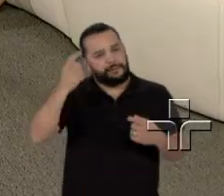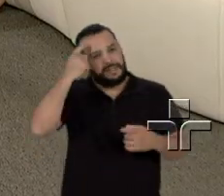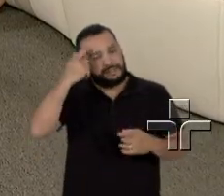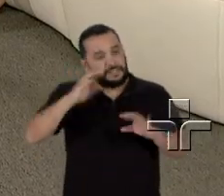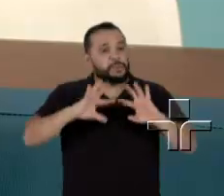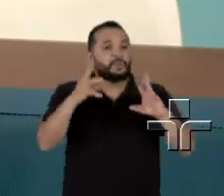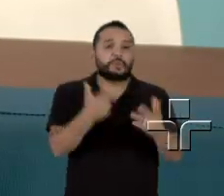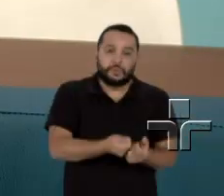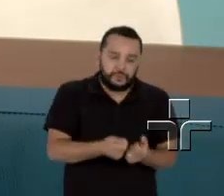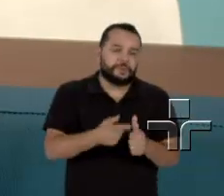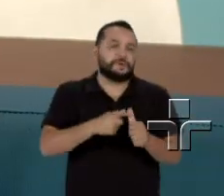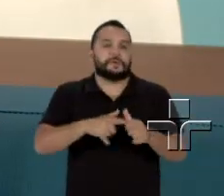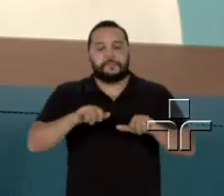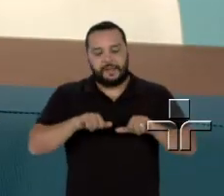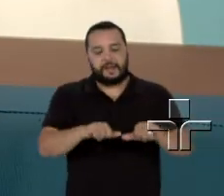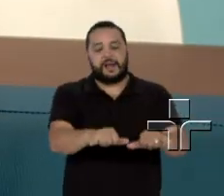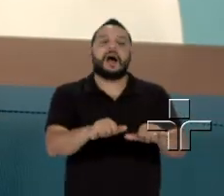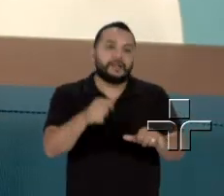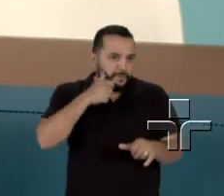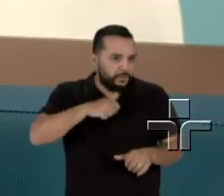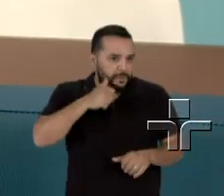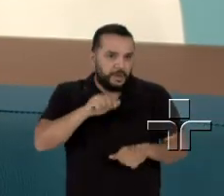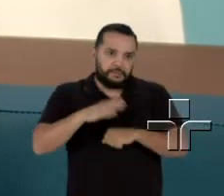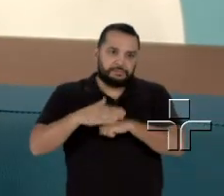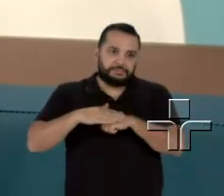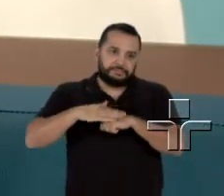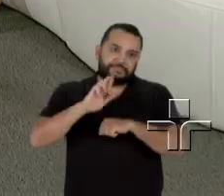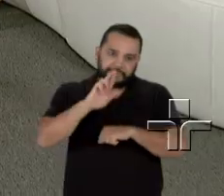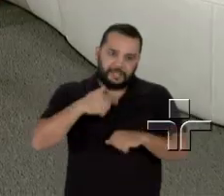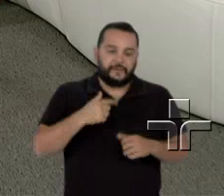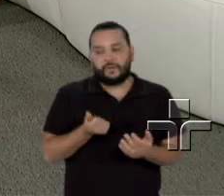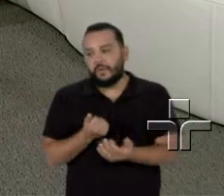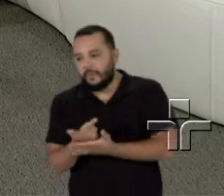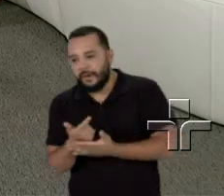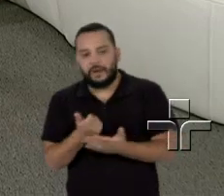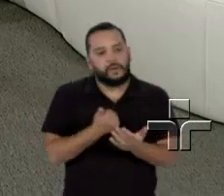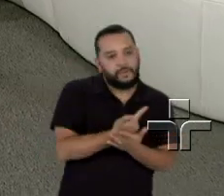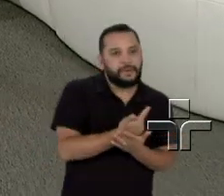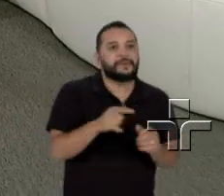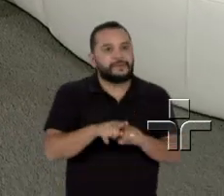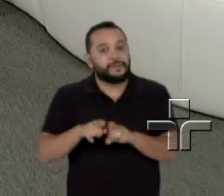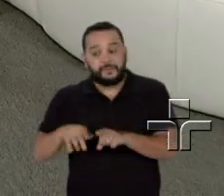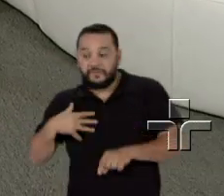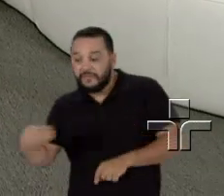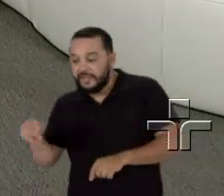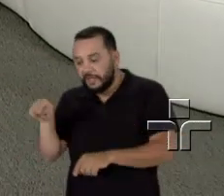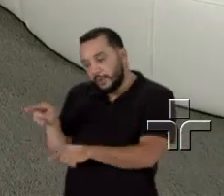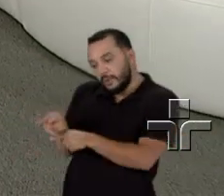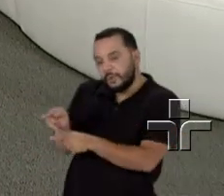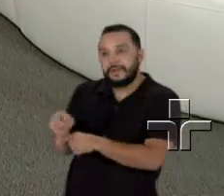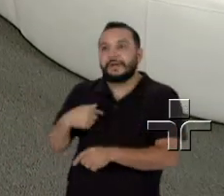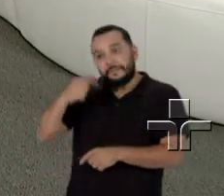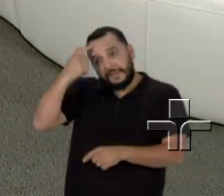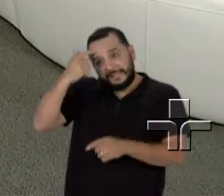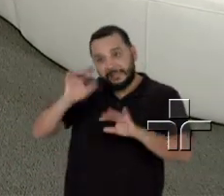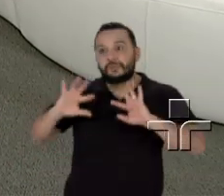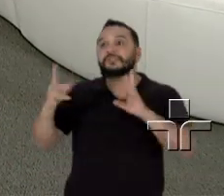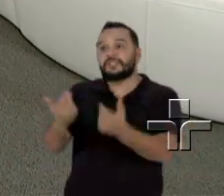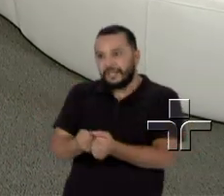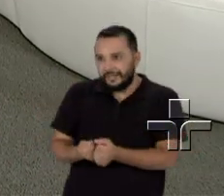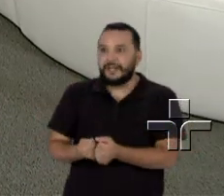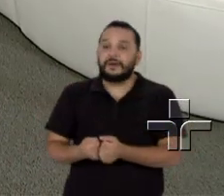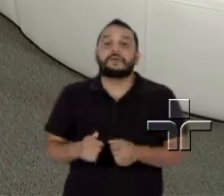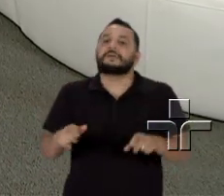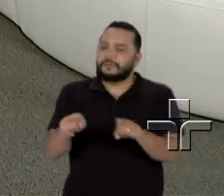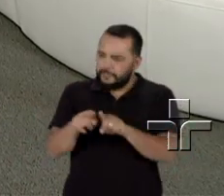supermercado é muito mais a mulher que fica tem que comprar esse tempo aqui pro filho acaba pensando em todo mundo é e as melhorias